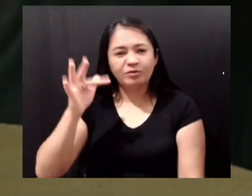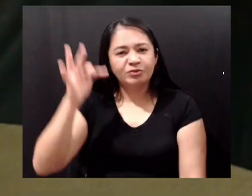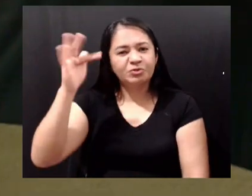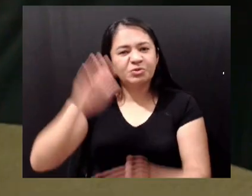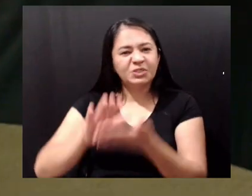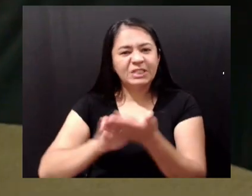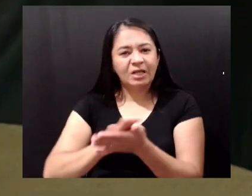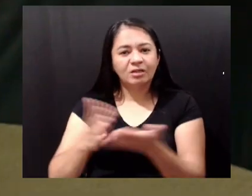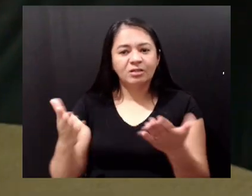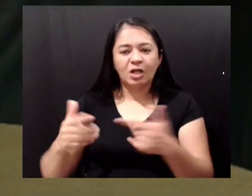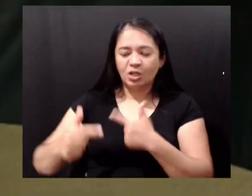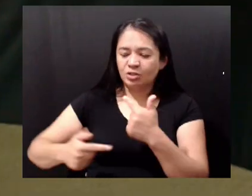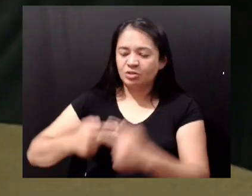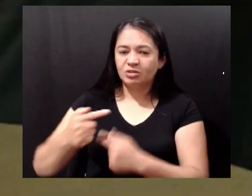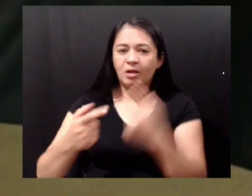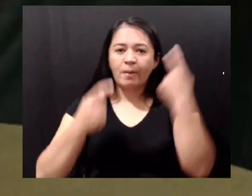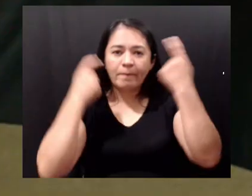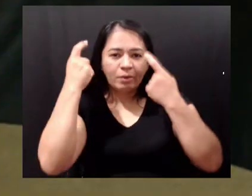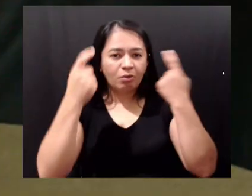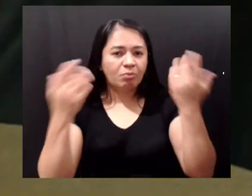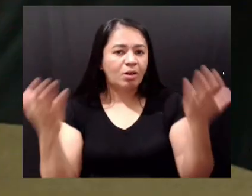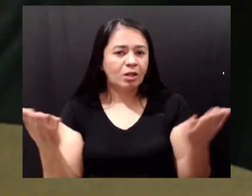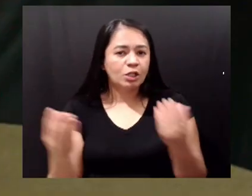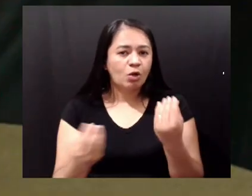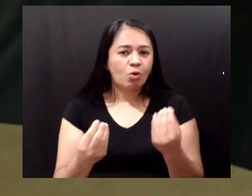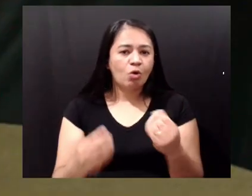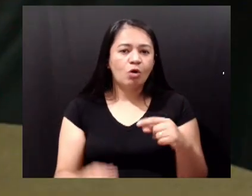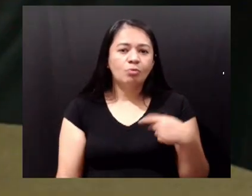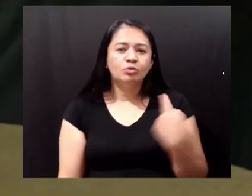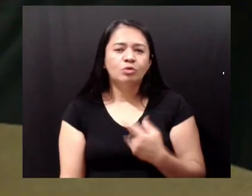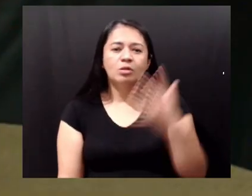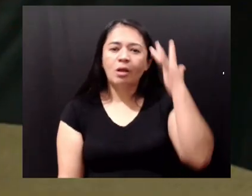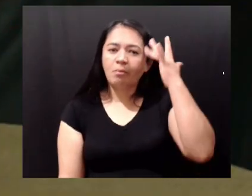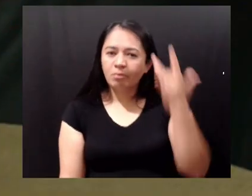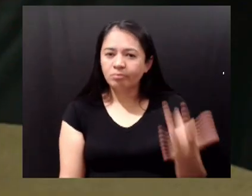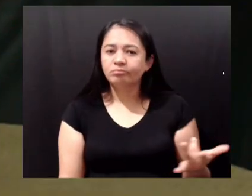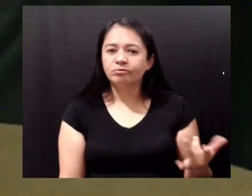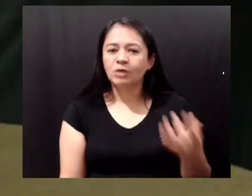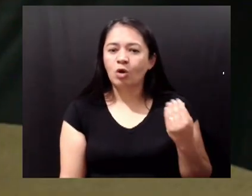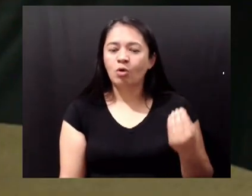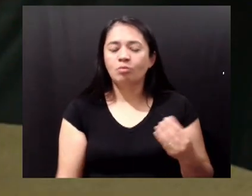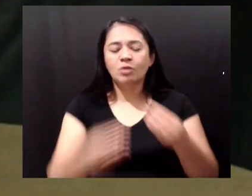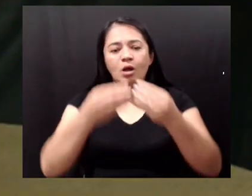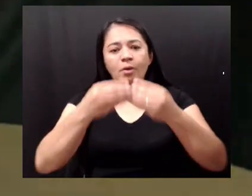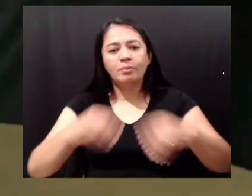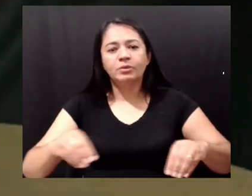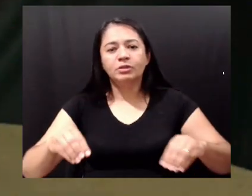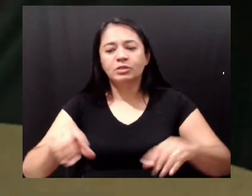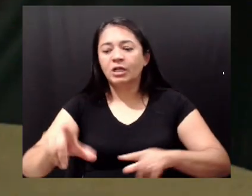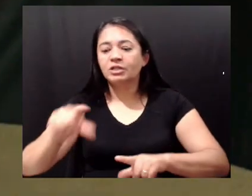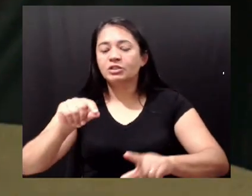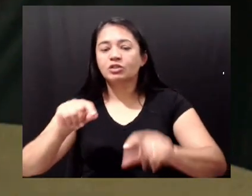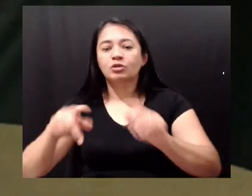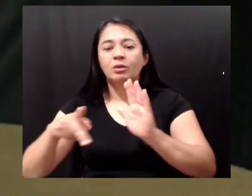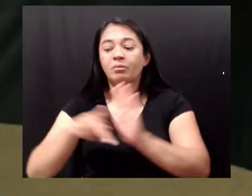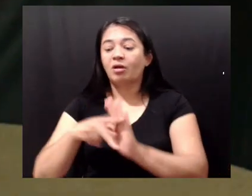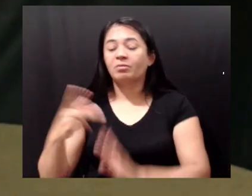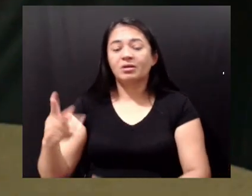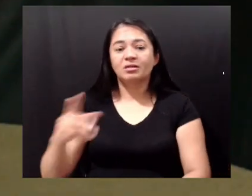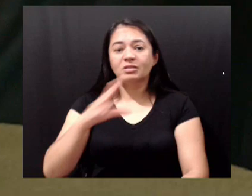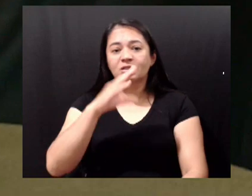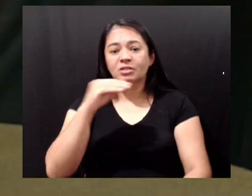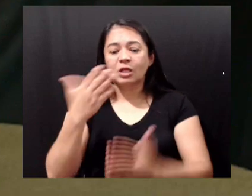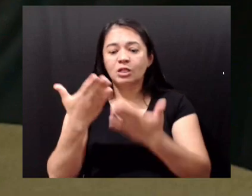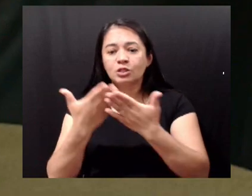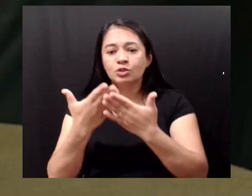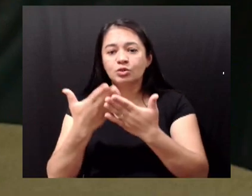está preocupada, será? Como vai ser o nosso amanhã? E como isso afeta as escolhas dos adolescentes, né? Estudos,